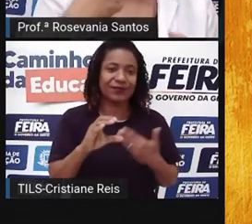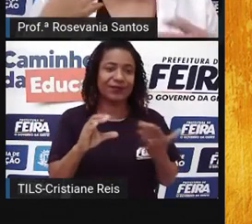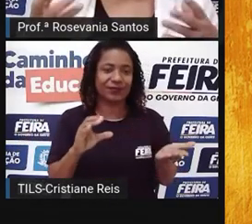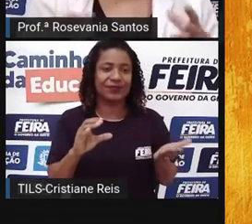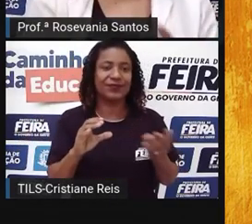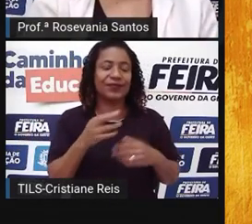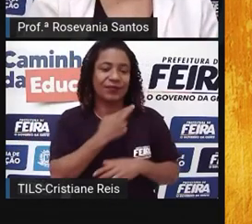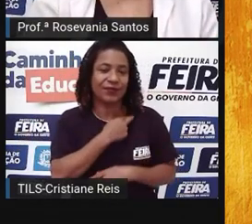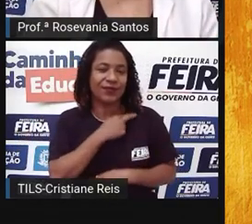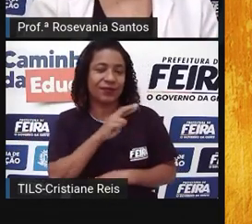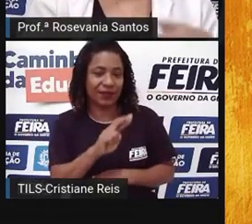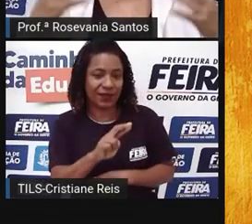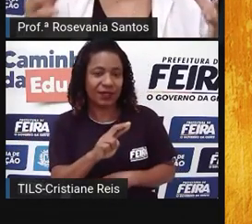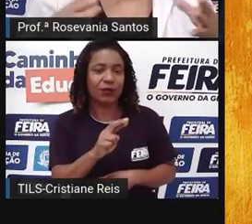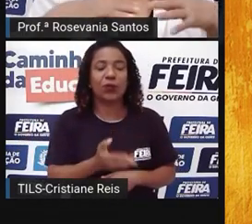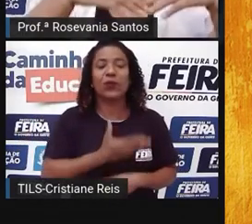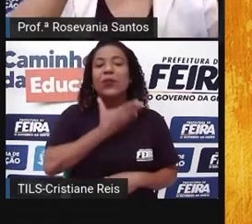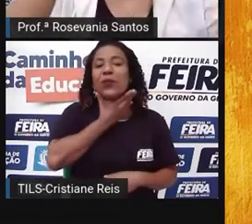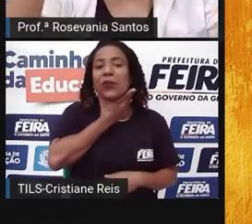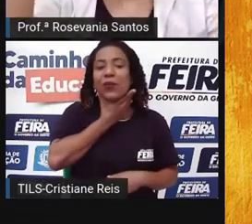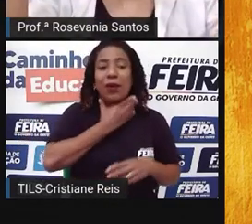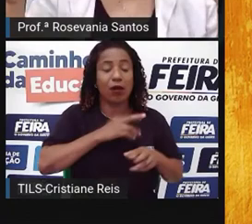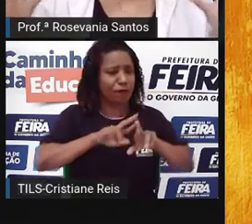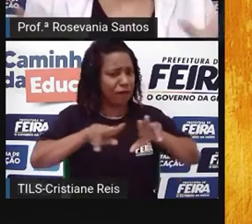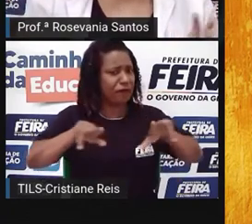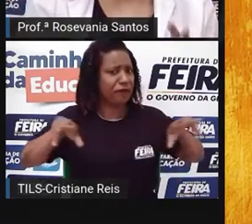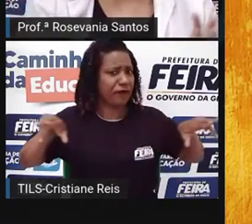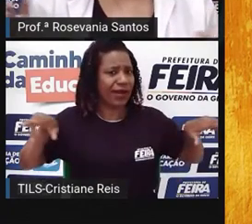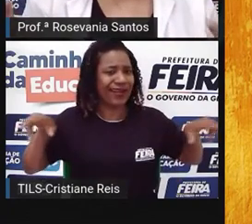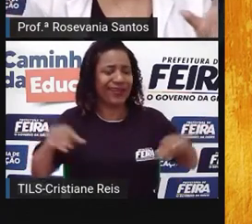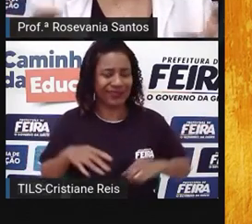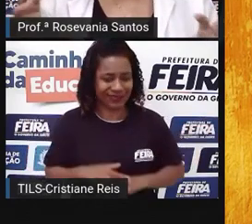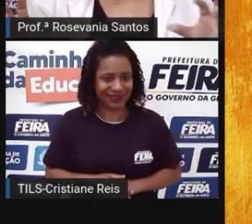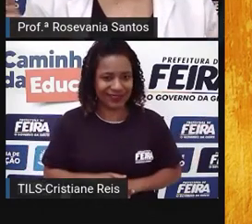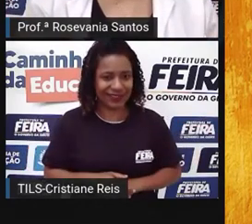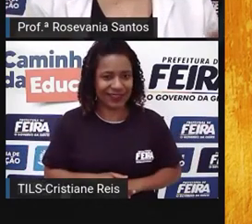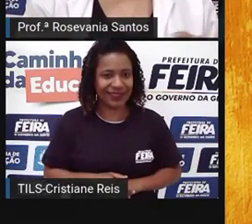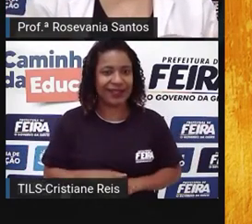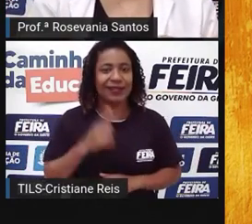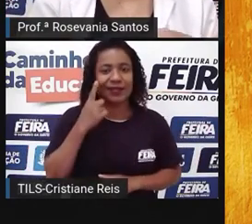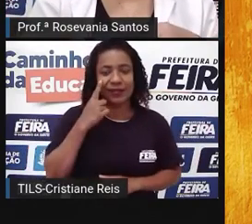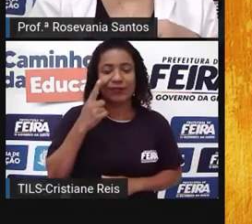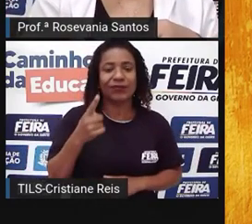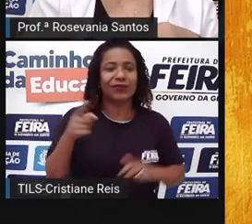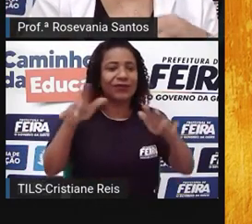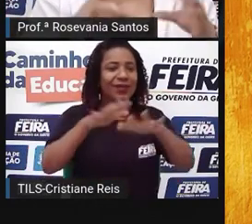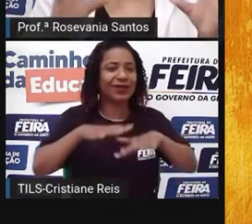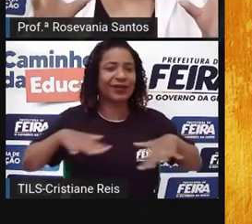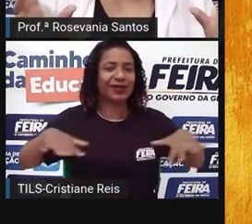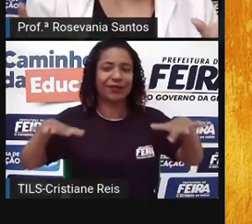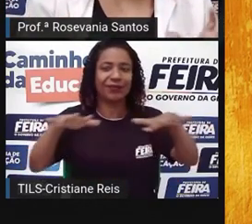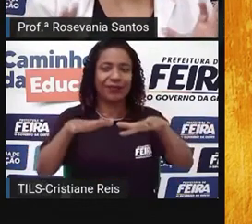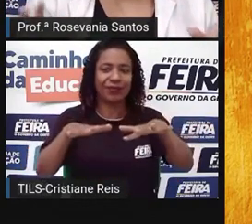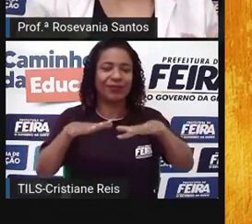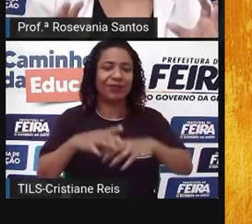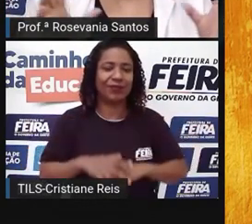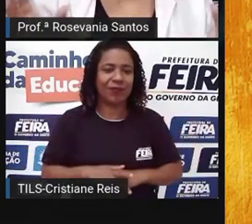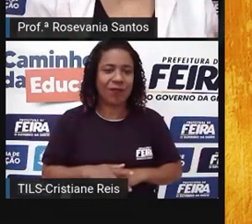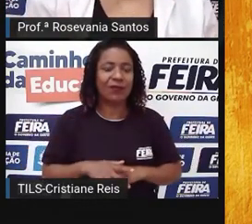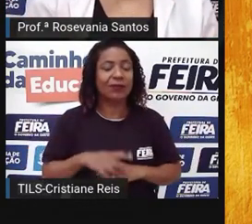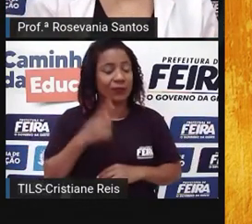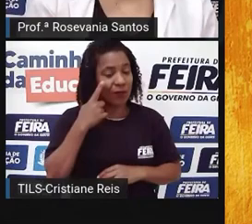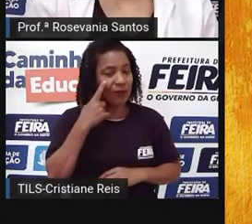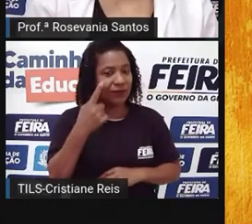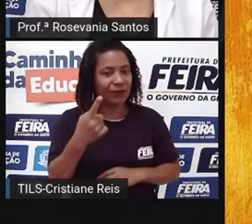religião, né, do protestantismo, né, do islamismo. Então a gente pega essa área aí que você só por religião você